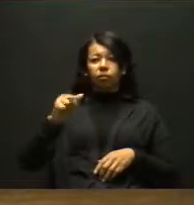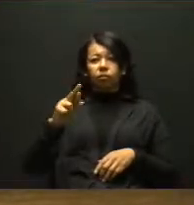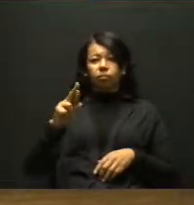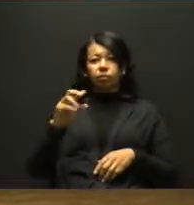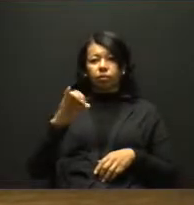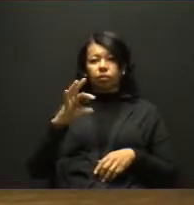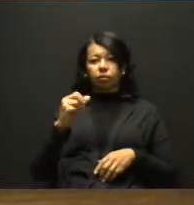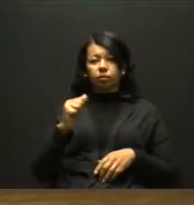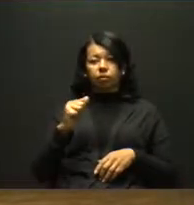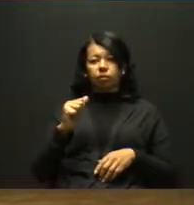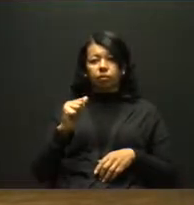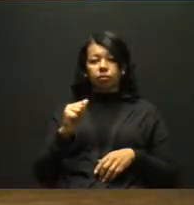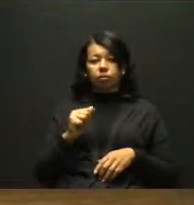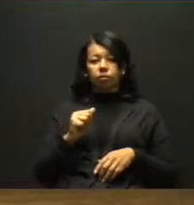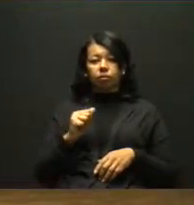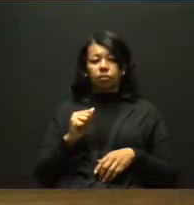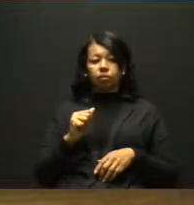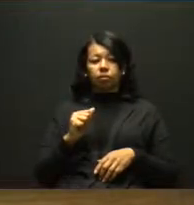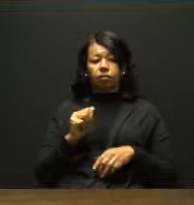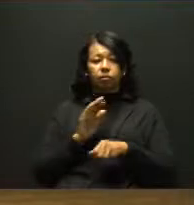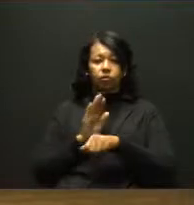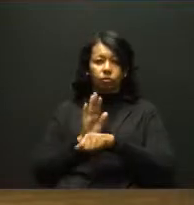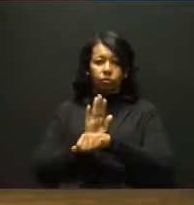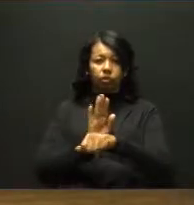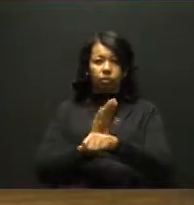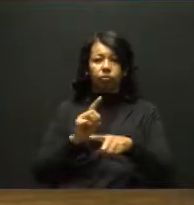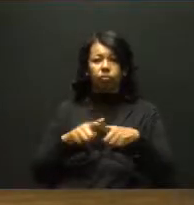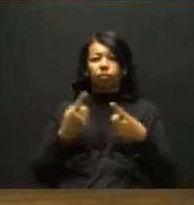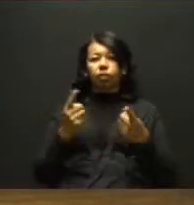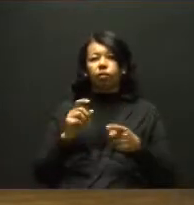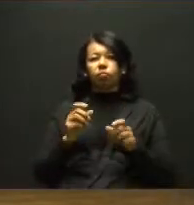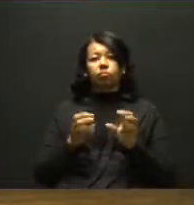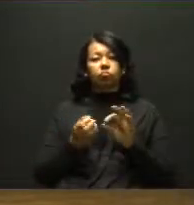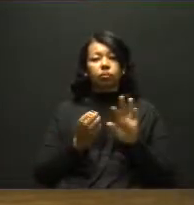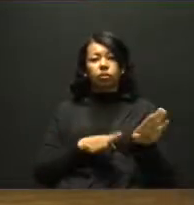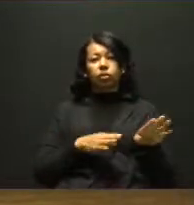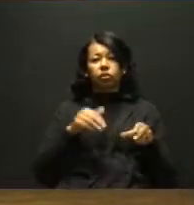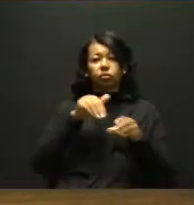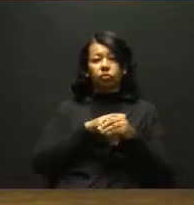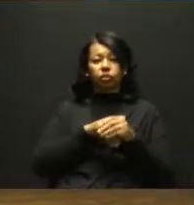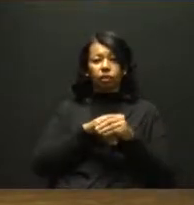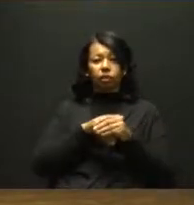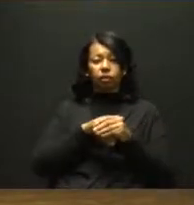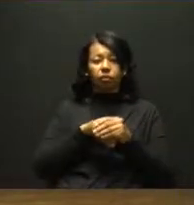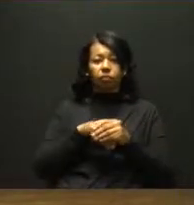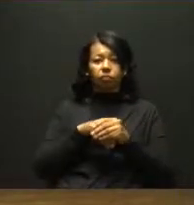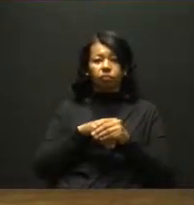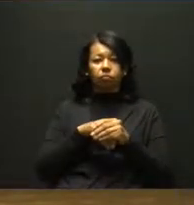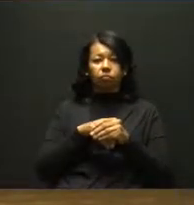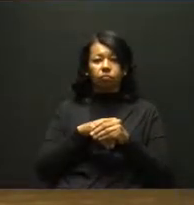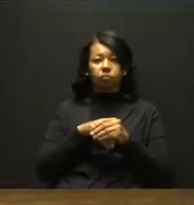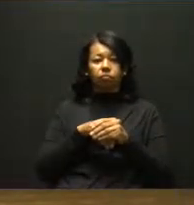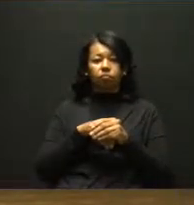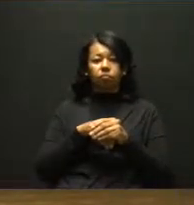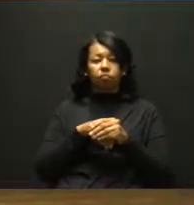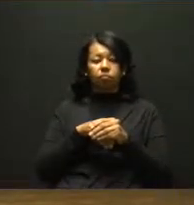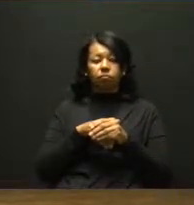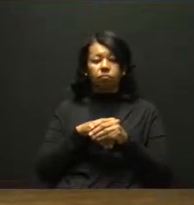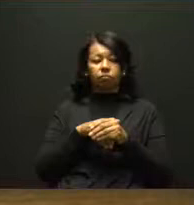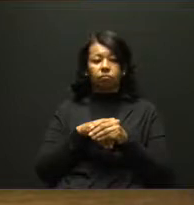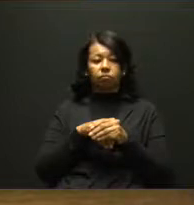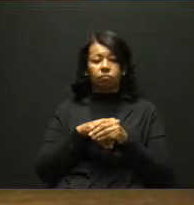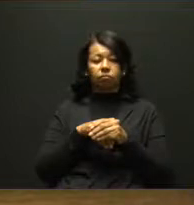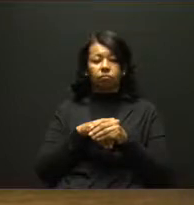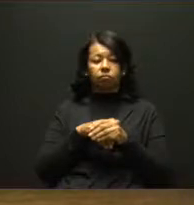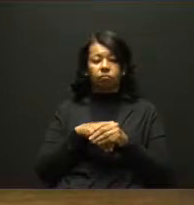ninguém aqui mas eu não deixei de votar a cassação dela aqui quando foi necessário ter um pouco